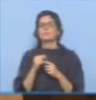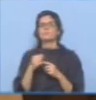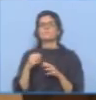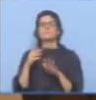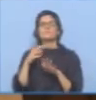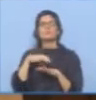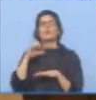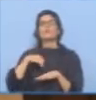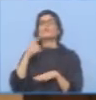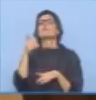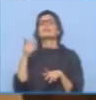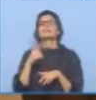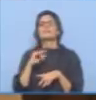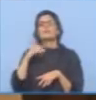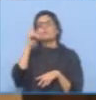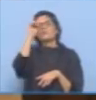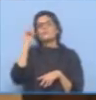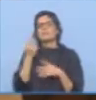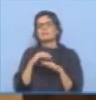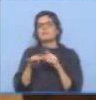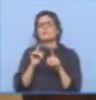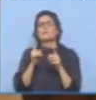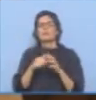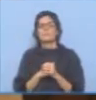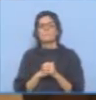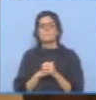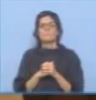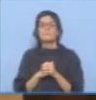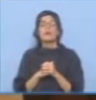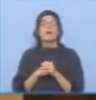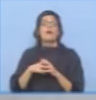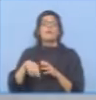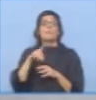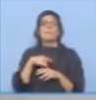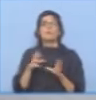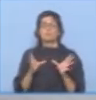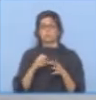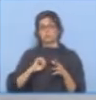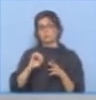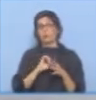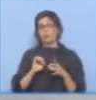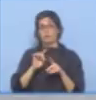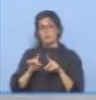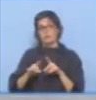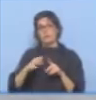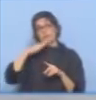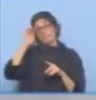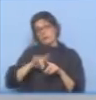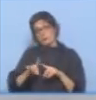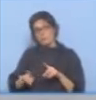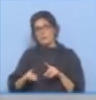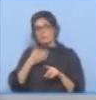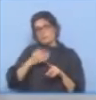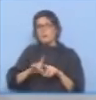forma é que lhe deu continuidade? Nós éramos também entre nós um grupo muito diferente, de idades diferentes e de experiências de fé também